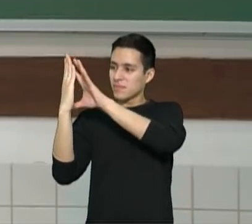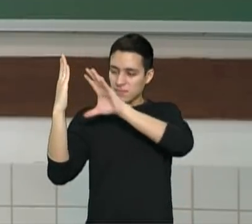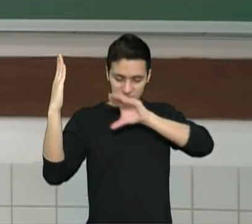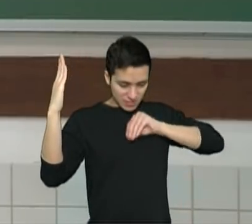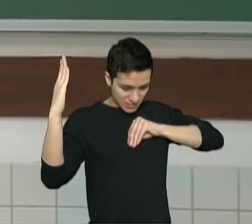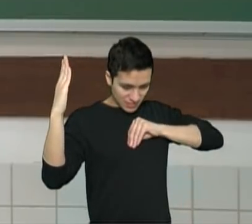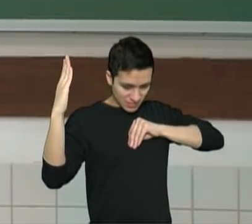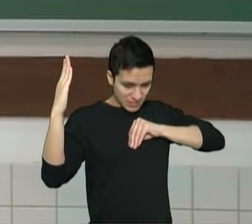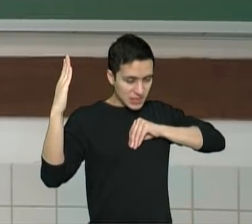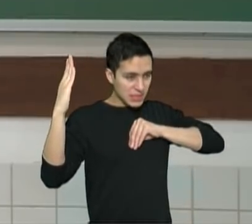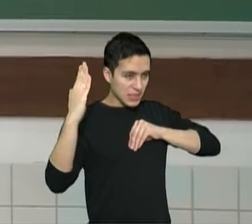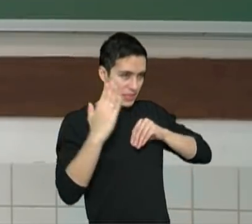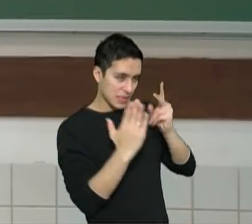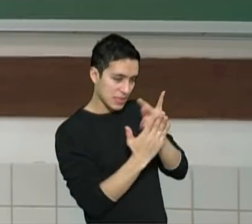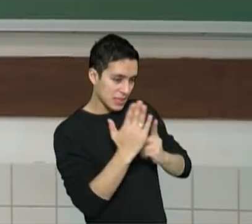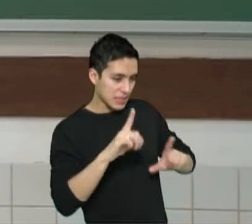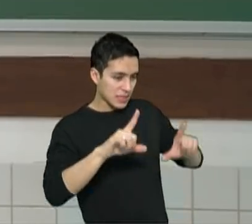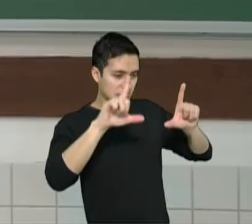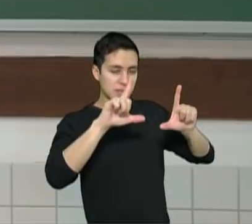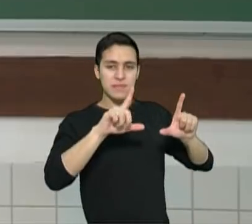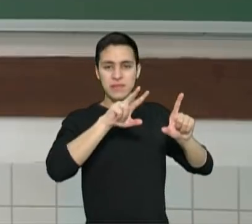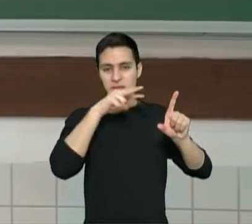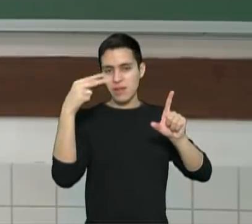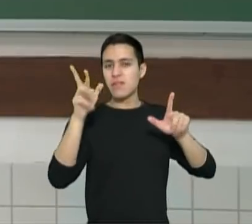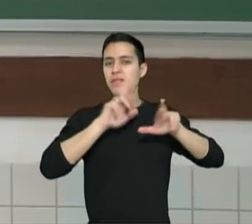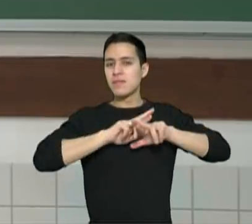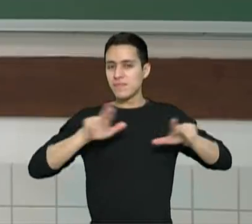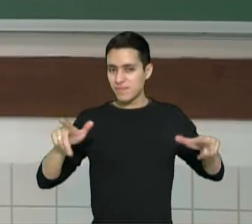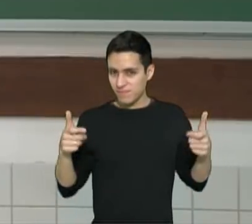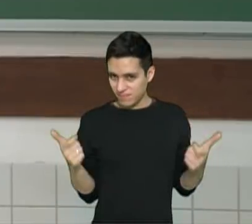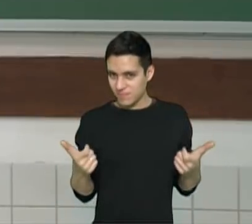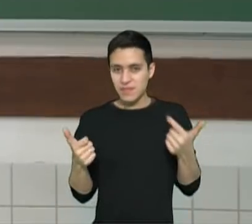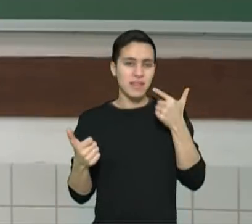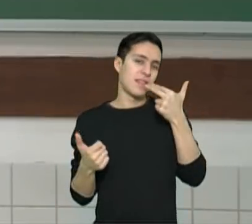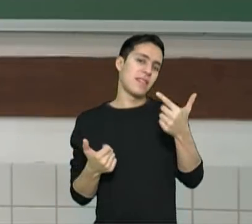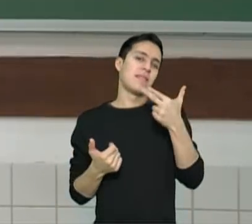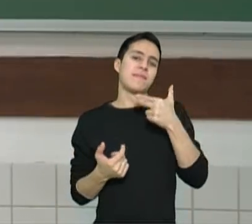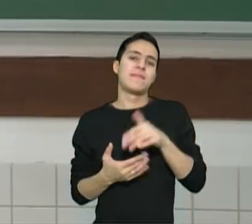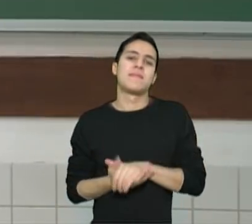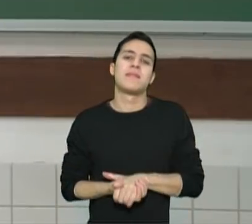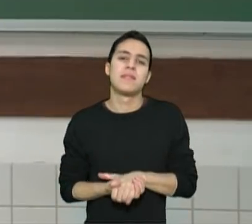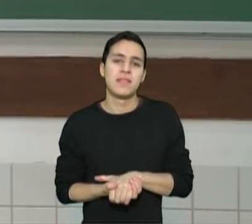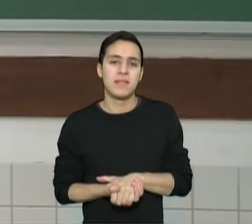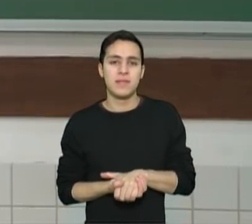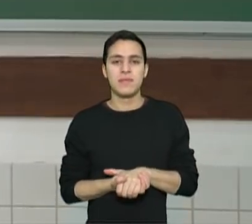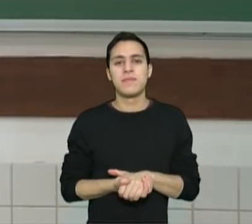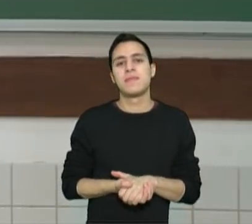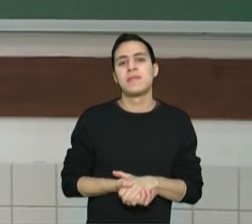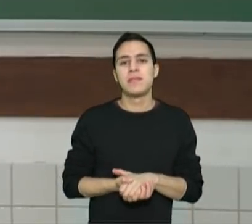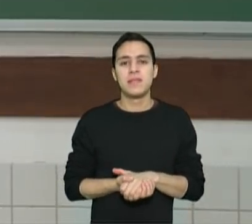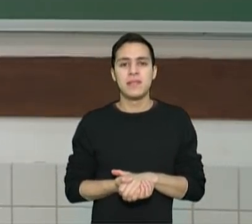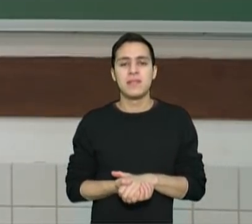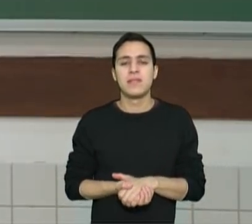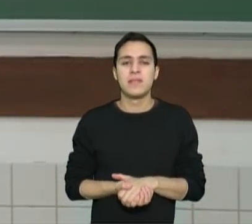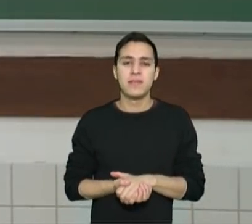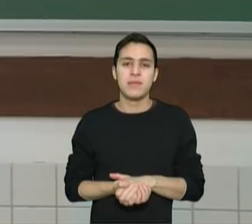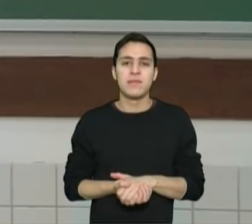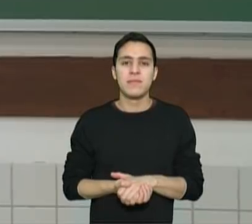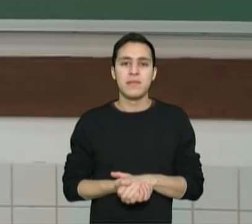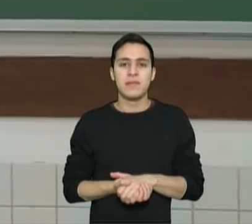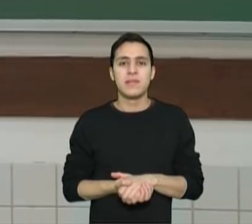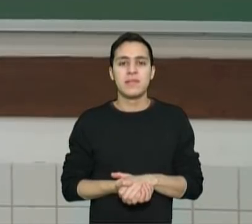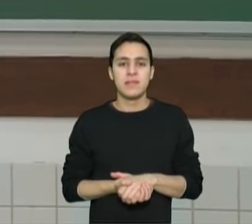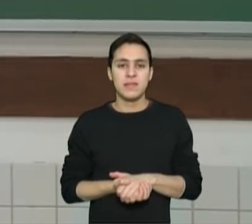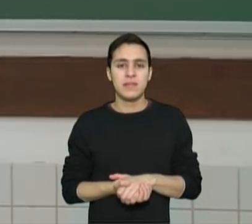europeizada dele, né? Então vai ter esse olhar diferente, estrangeiro, né? Então vamos para a próxima